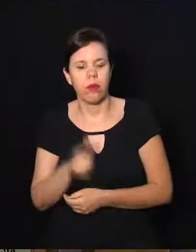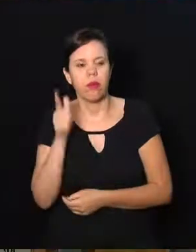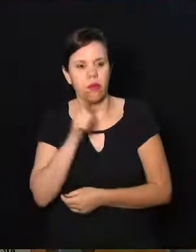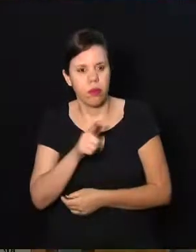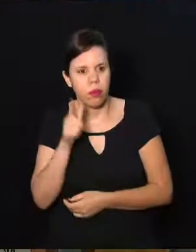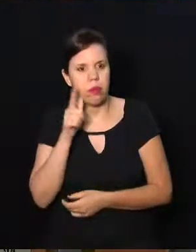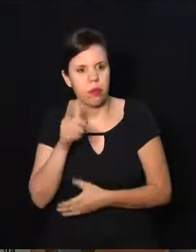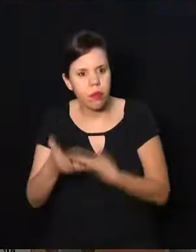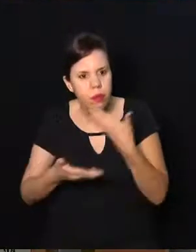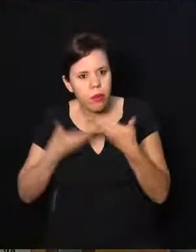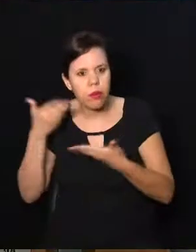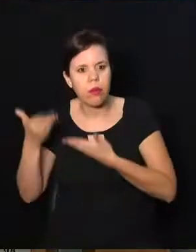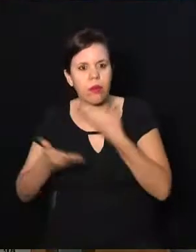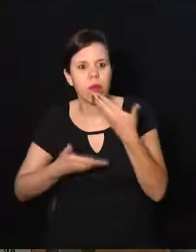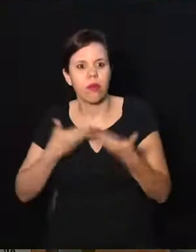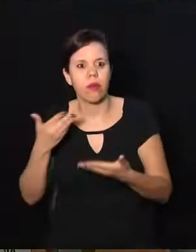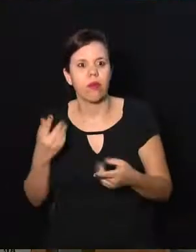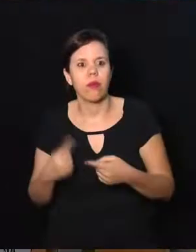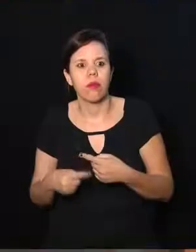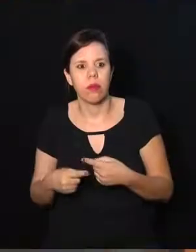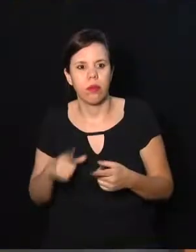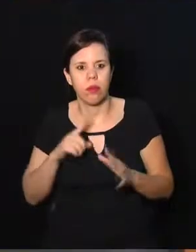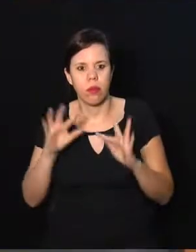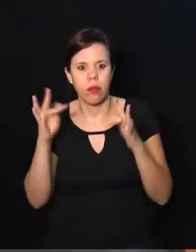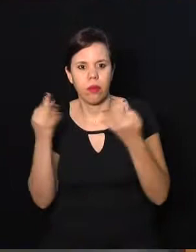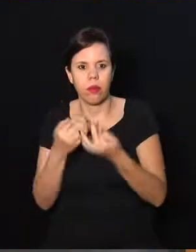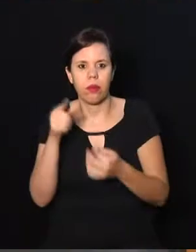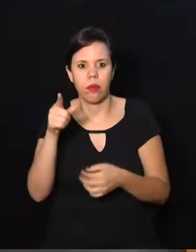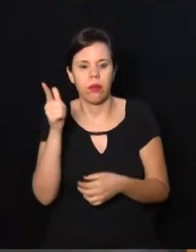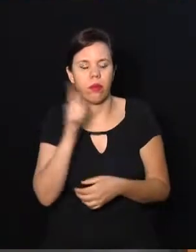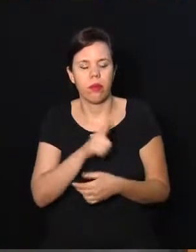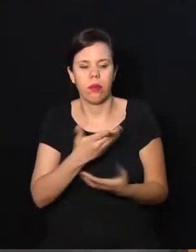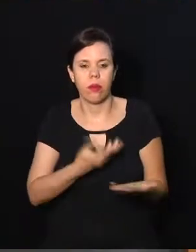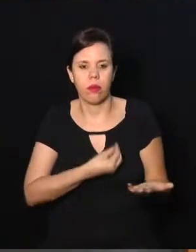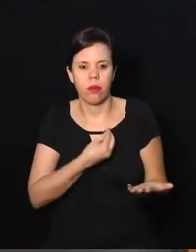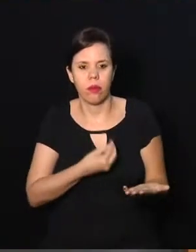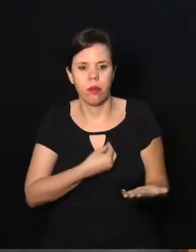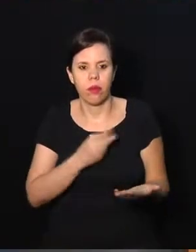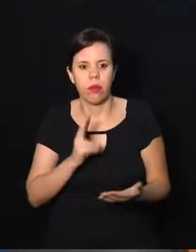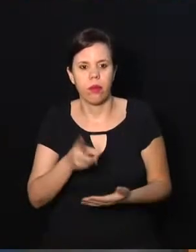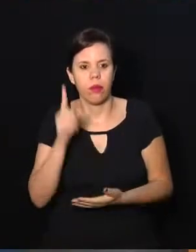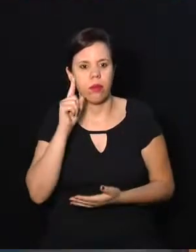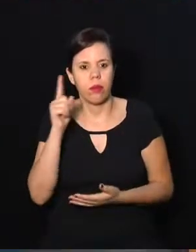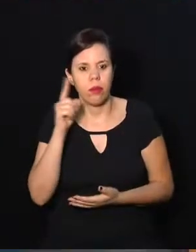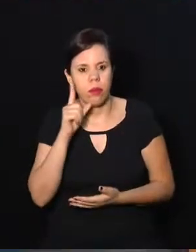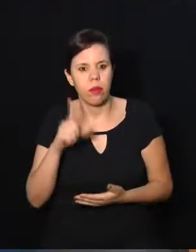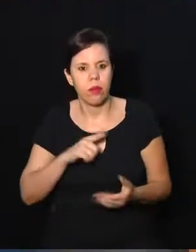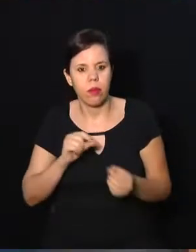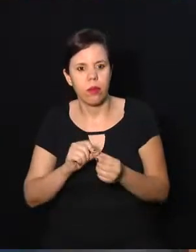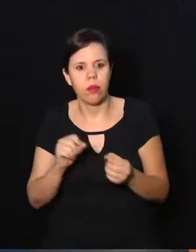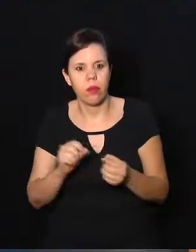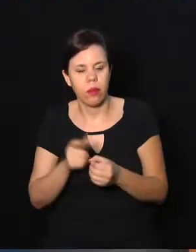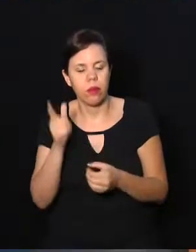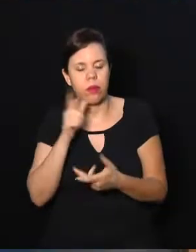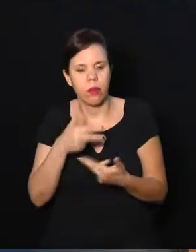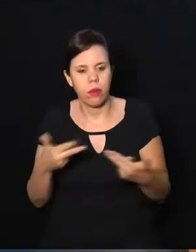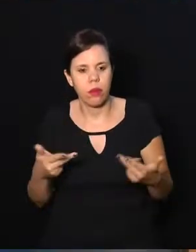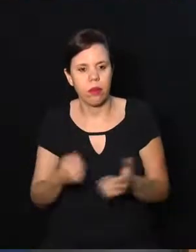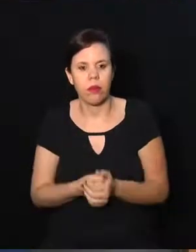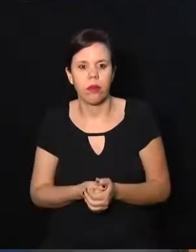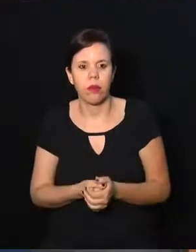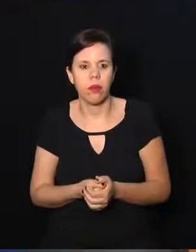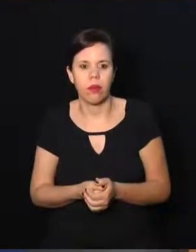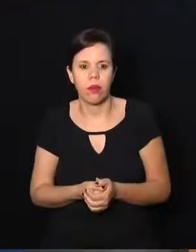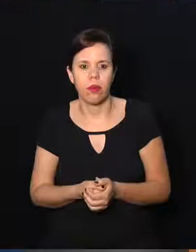conquista. Porque ter família é você conquistar. Todo dia você tem que fazer uma conquista. Não é